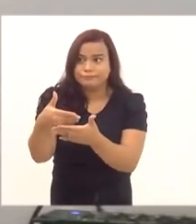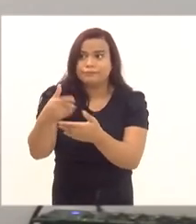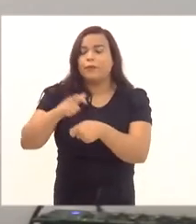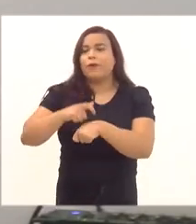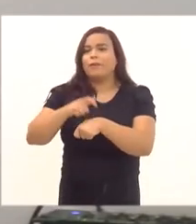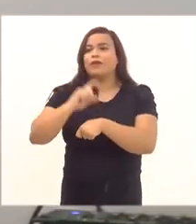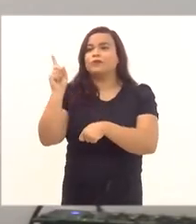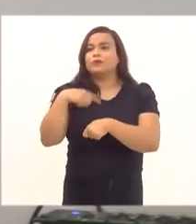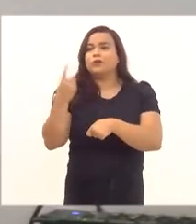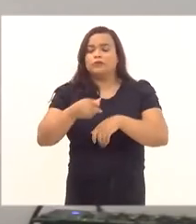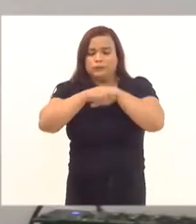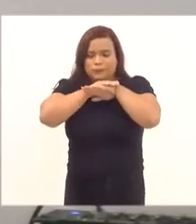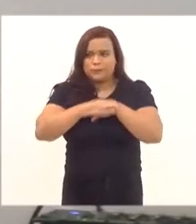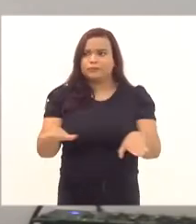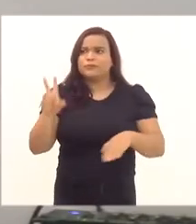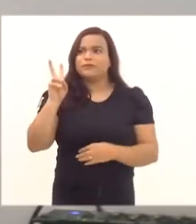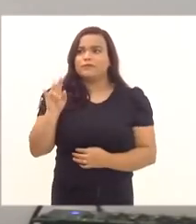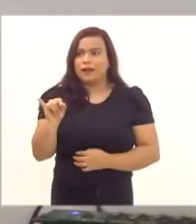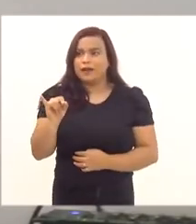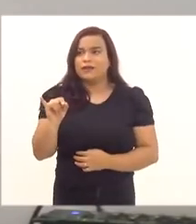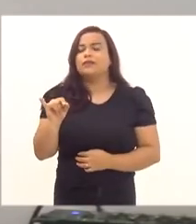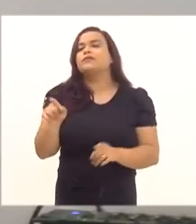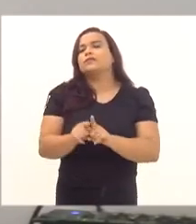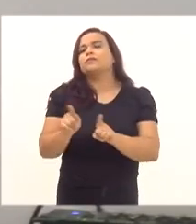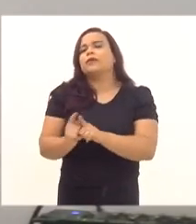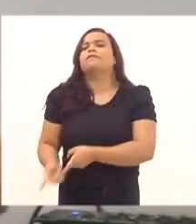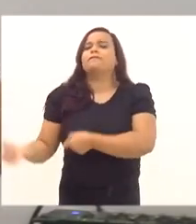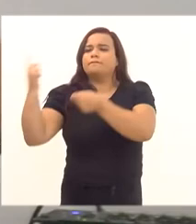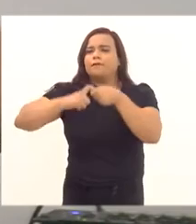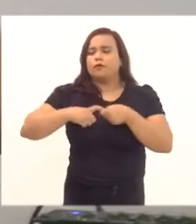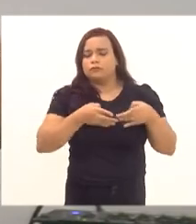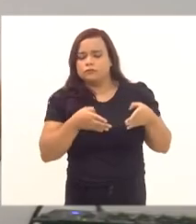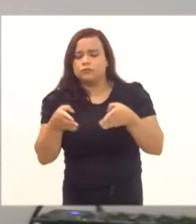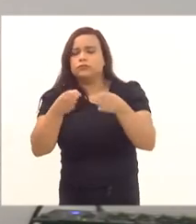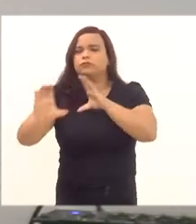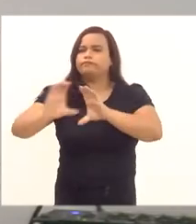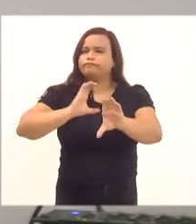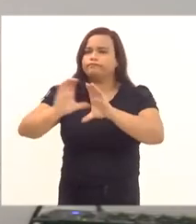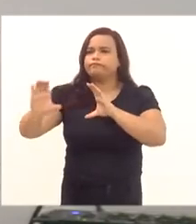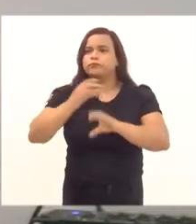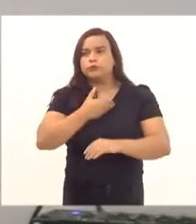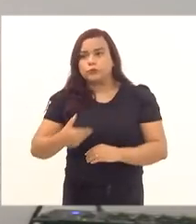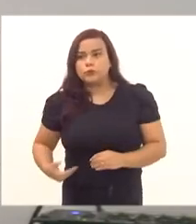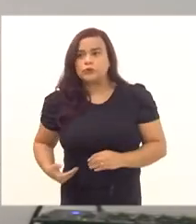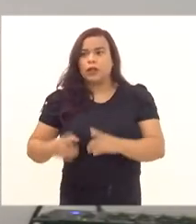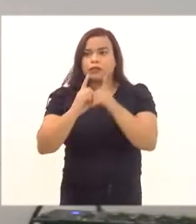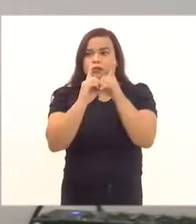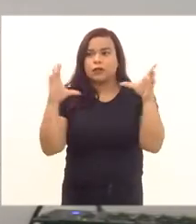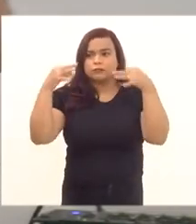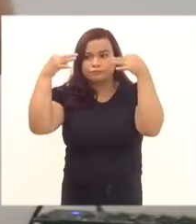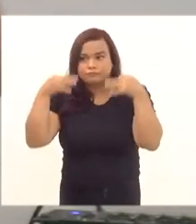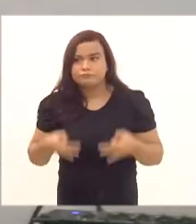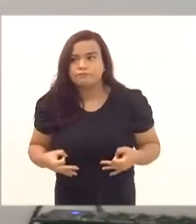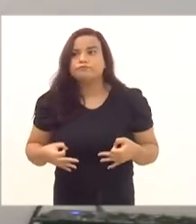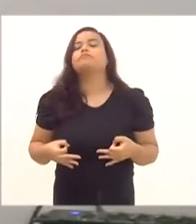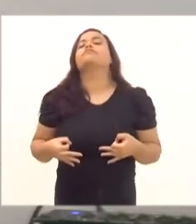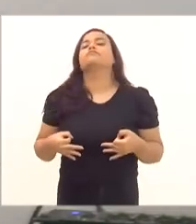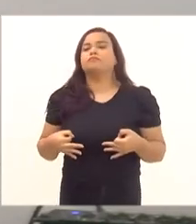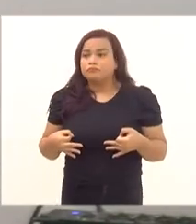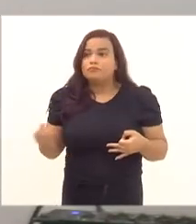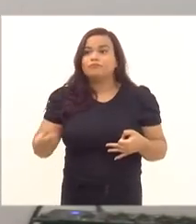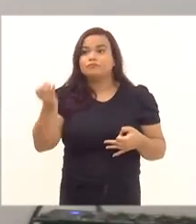darmos um basta e de nós retomarmos o caminho de uma comunicação pública de uma democracia em